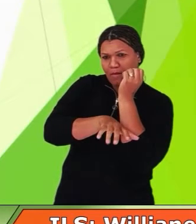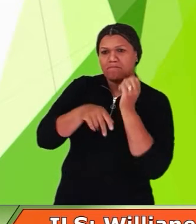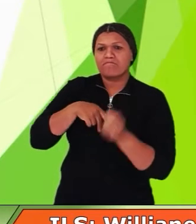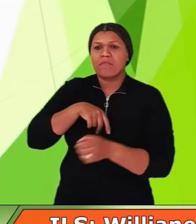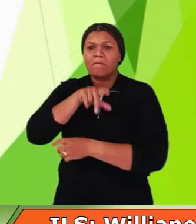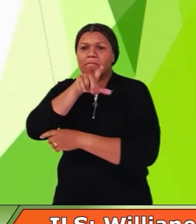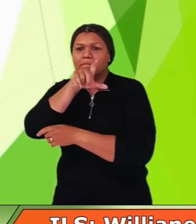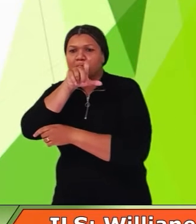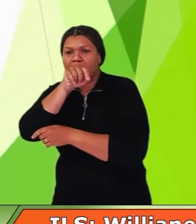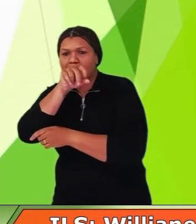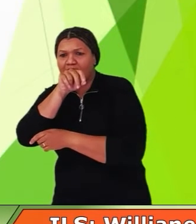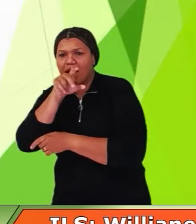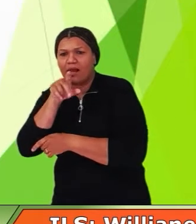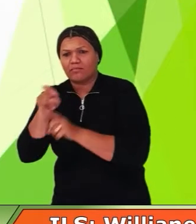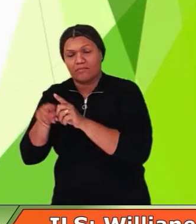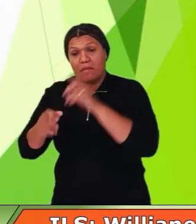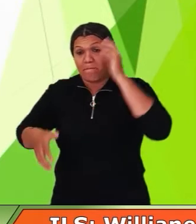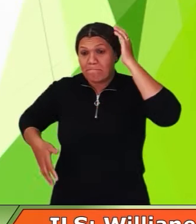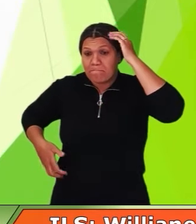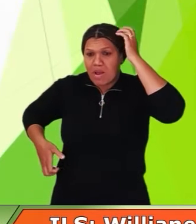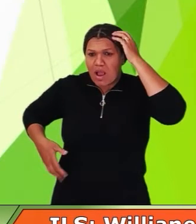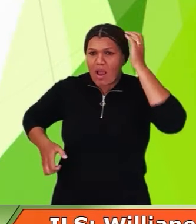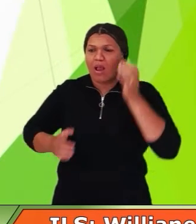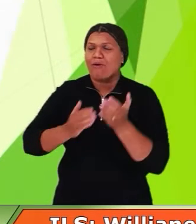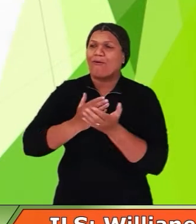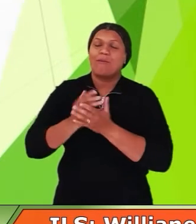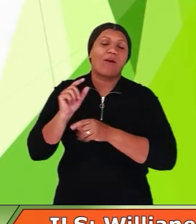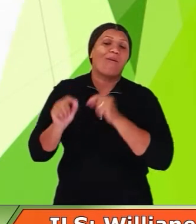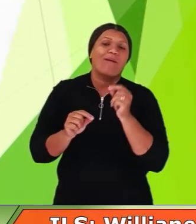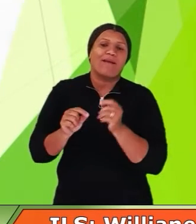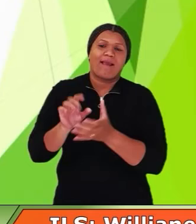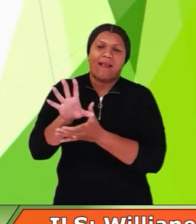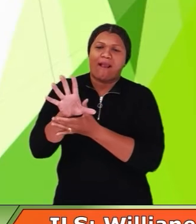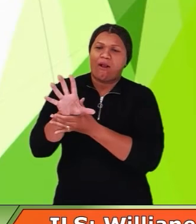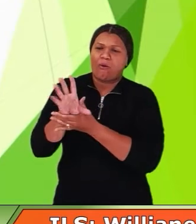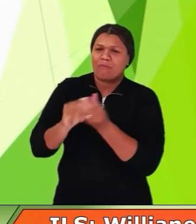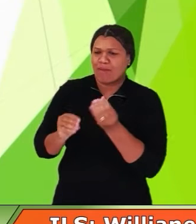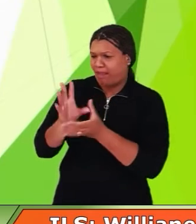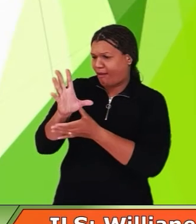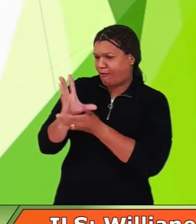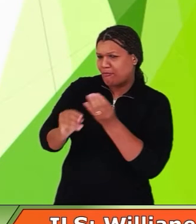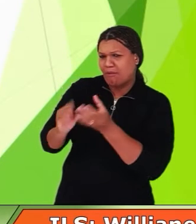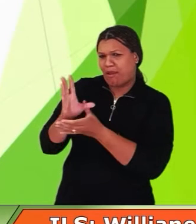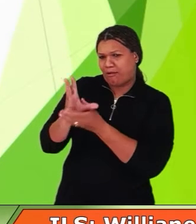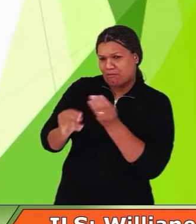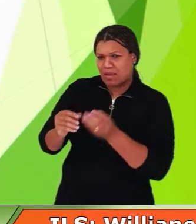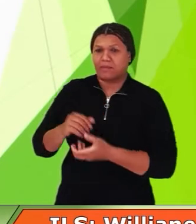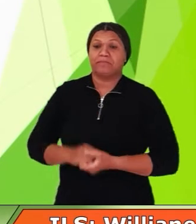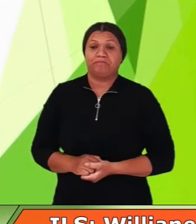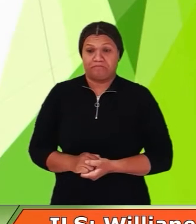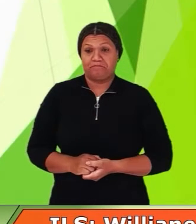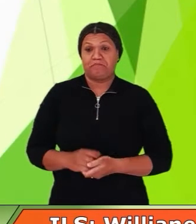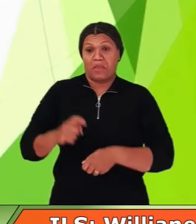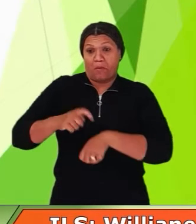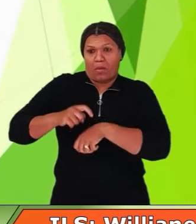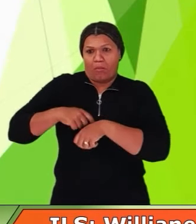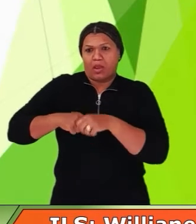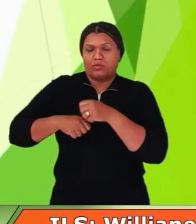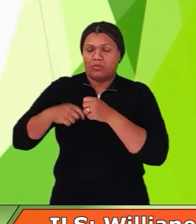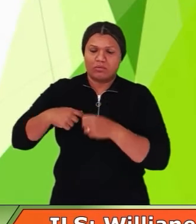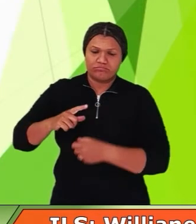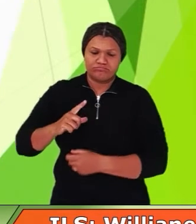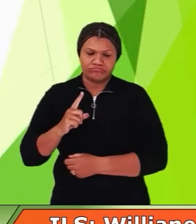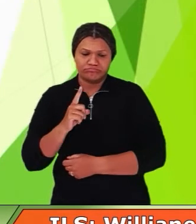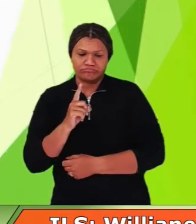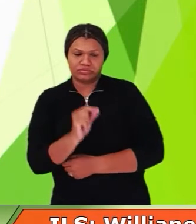meu macaco começam a me arremedar e quando saio a minha sombra vai